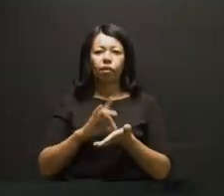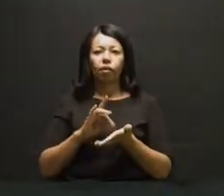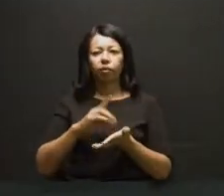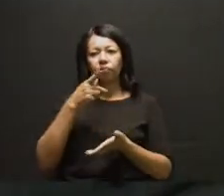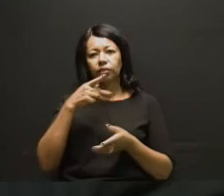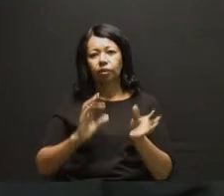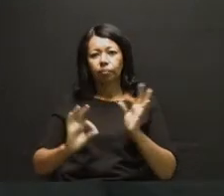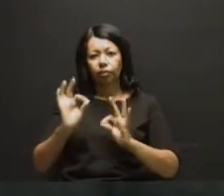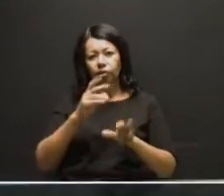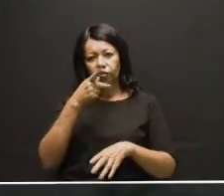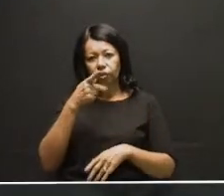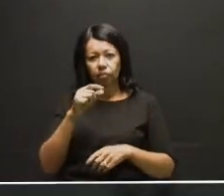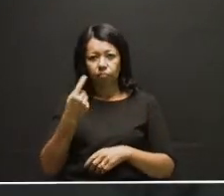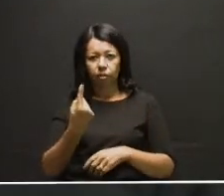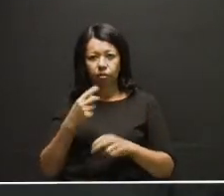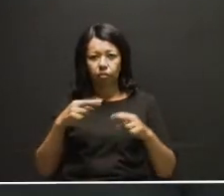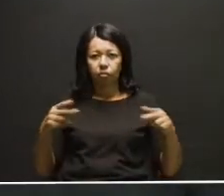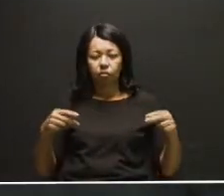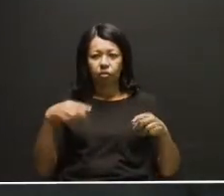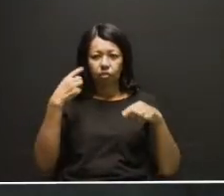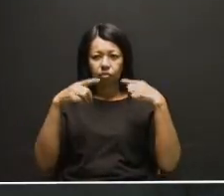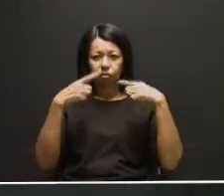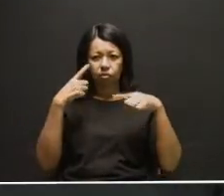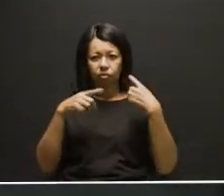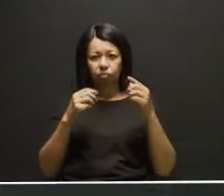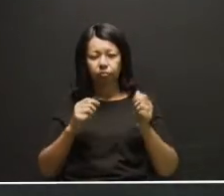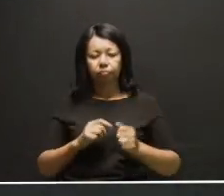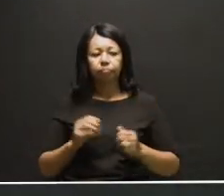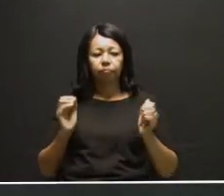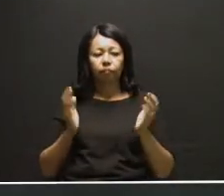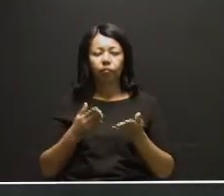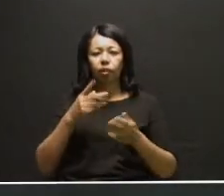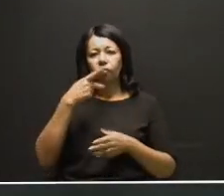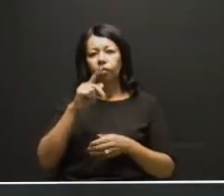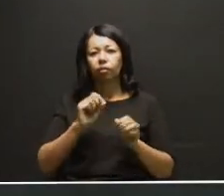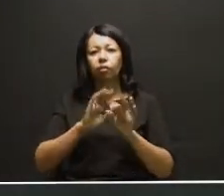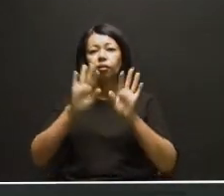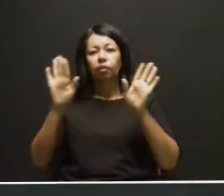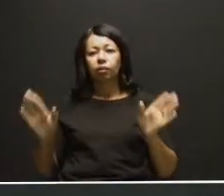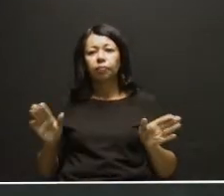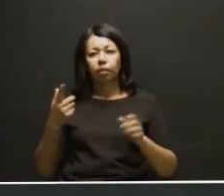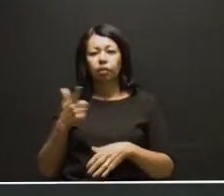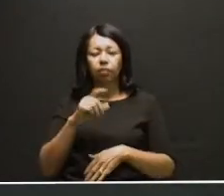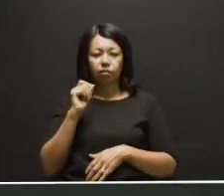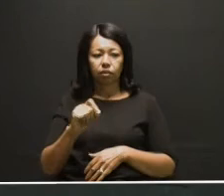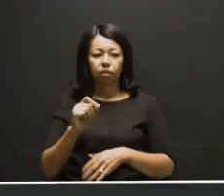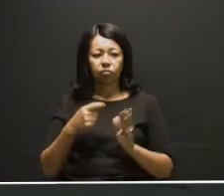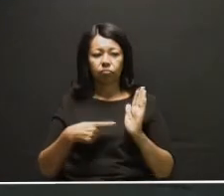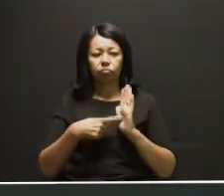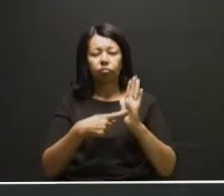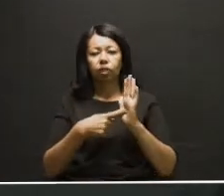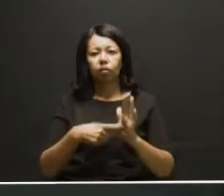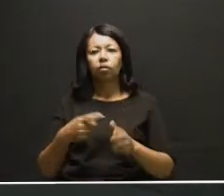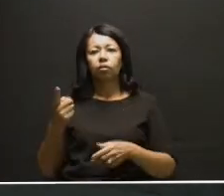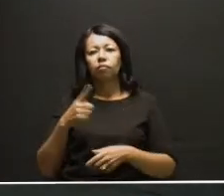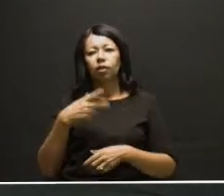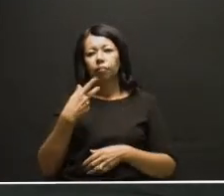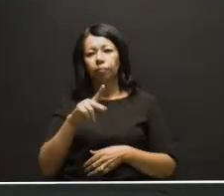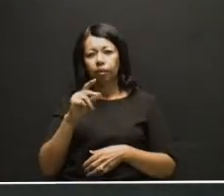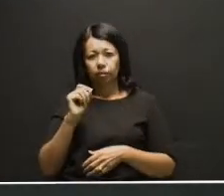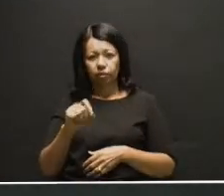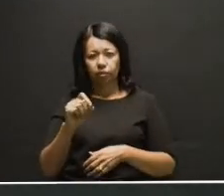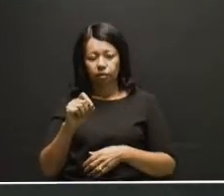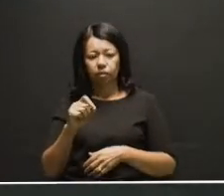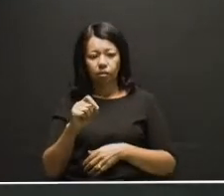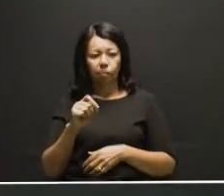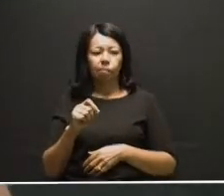projeto ele trata de uma coisa que está muito discutido ultimamente que a questão da transparência aí ele vem justamente ao encontro